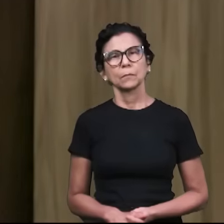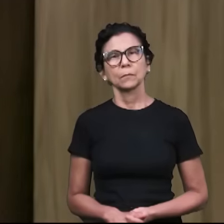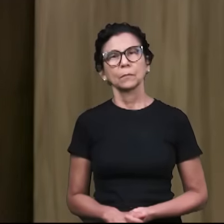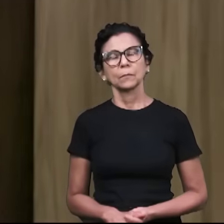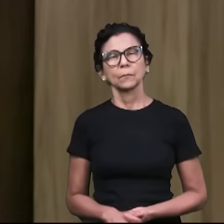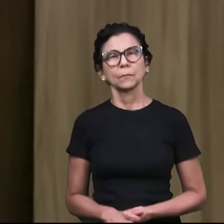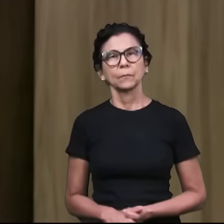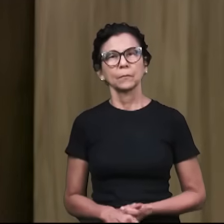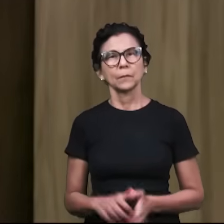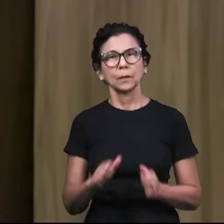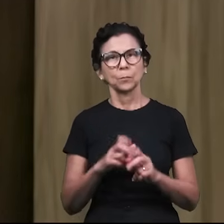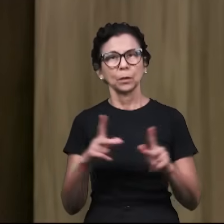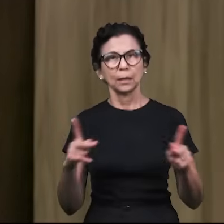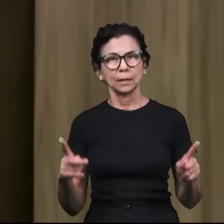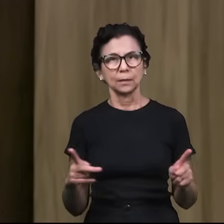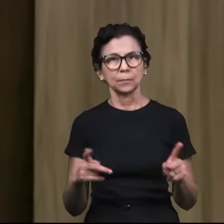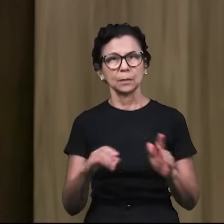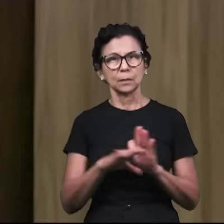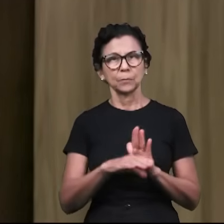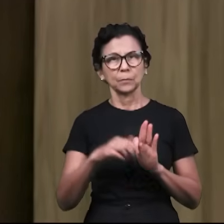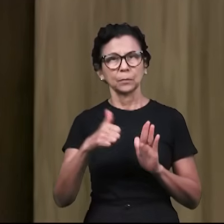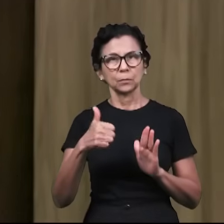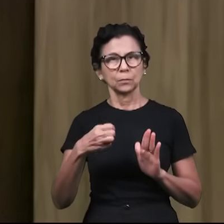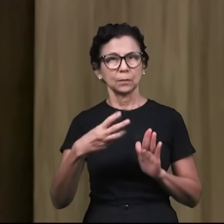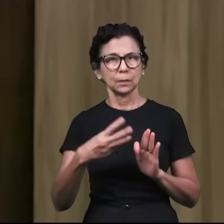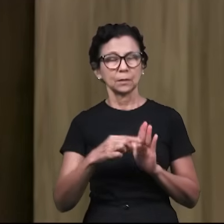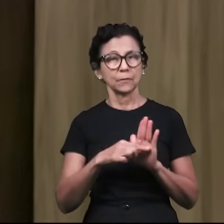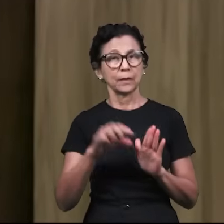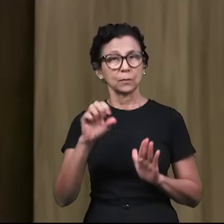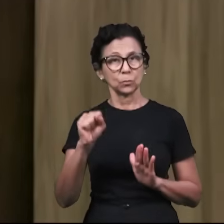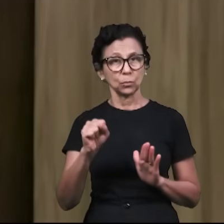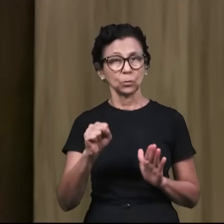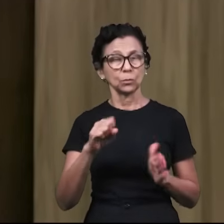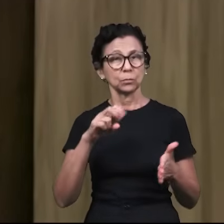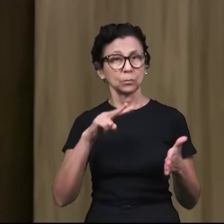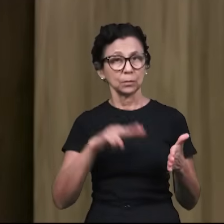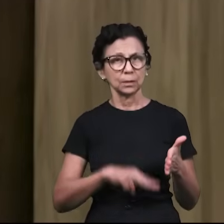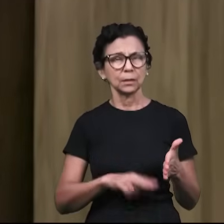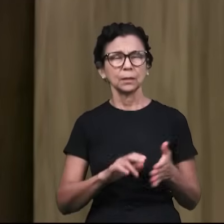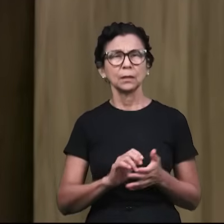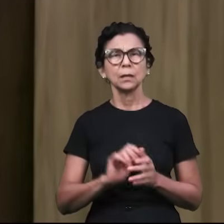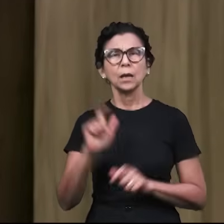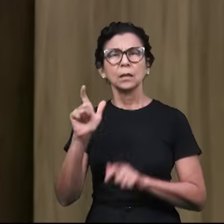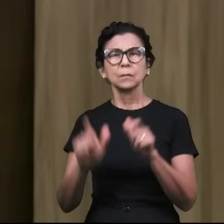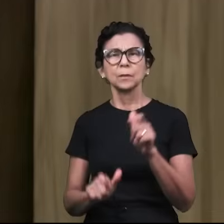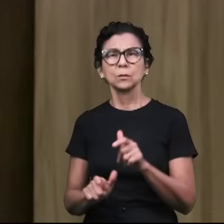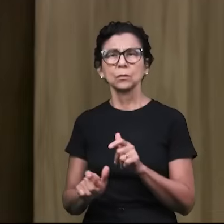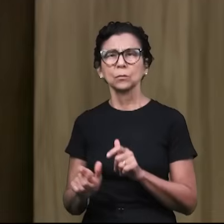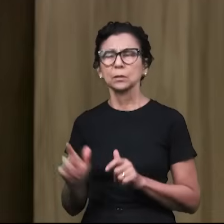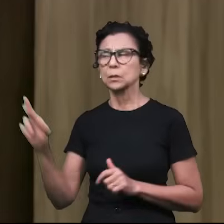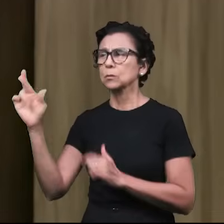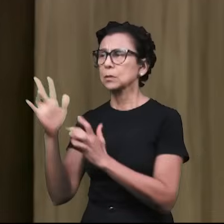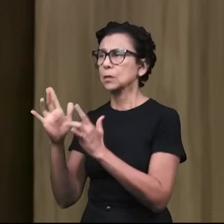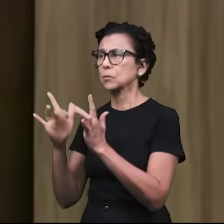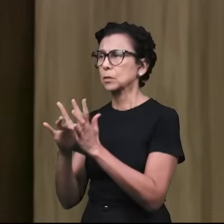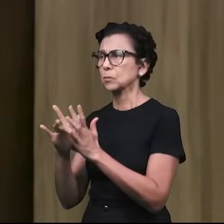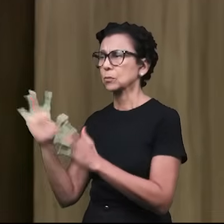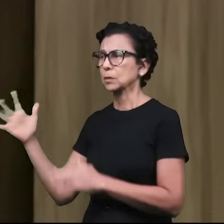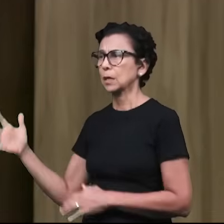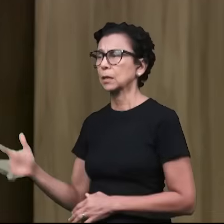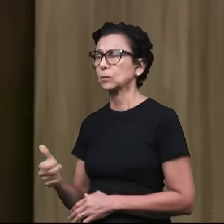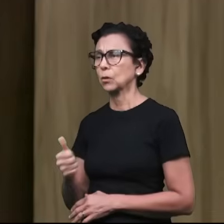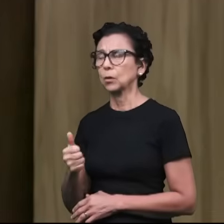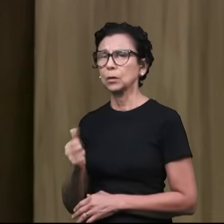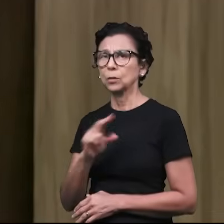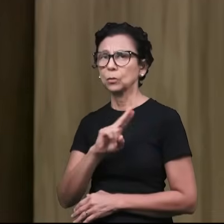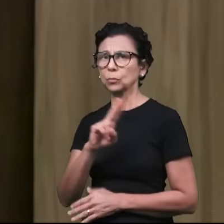ler Apocalipse, capítulo 13, verso 8, quem são os adoradores do Senhor Jesus, cujos nomes estão escritos no livro